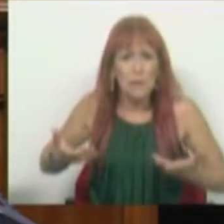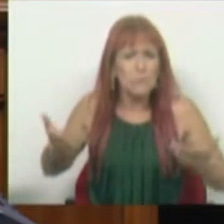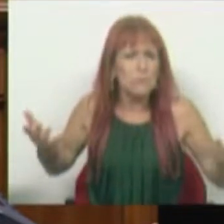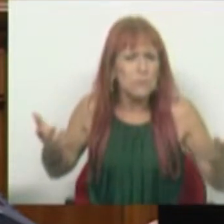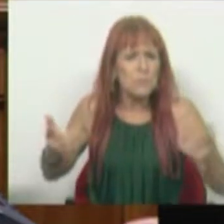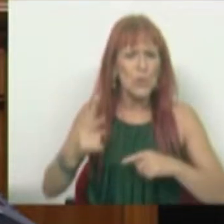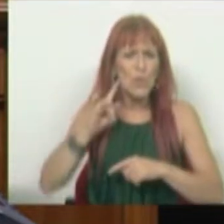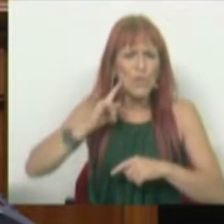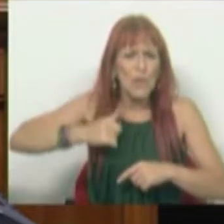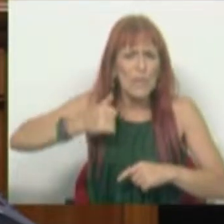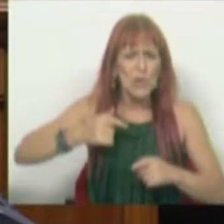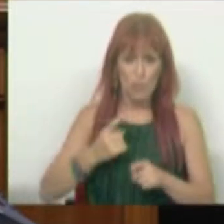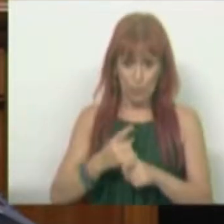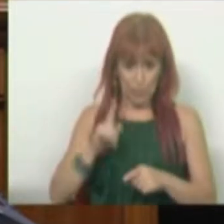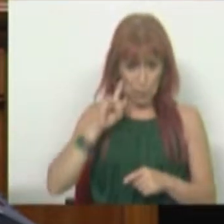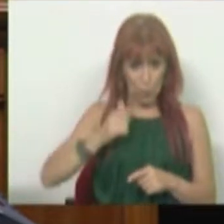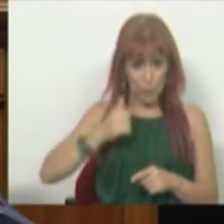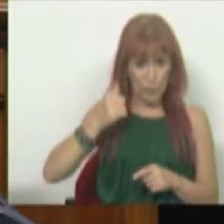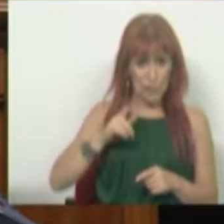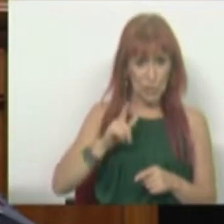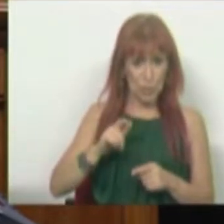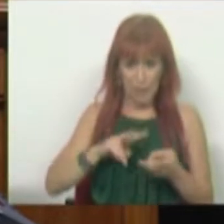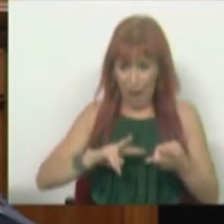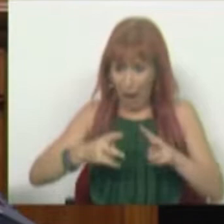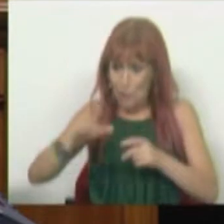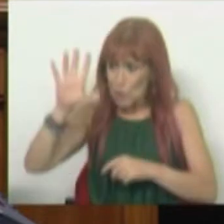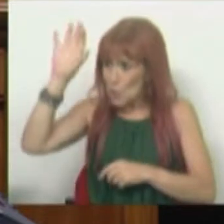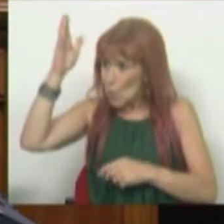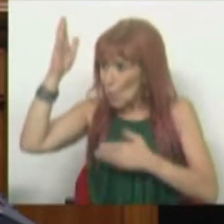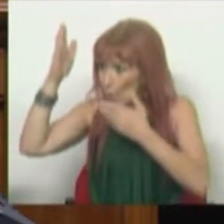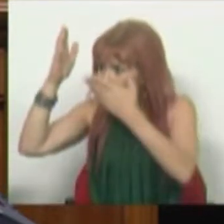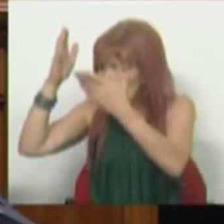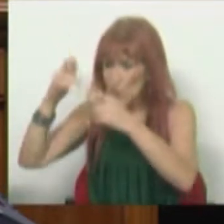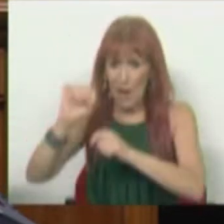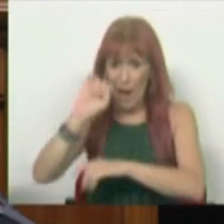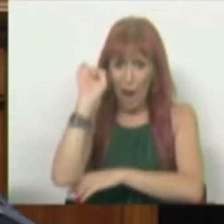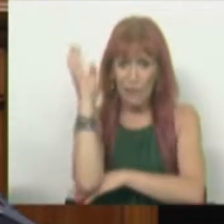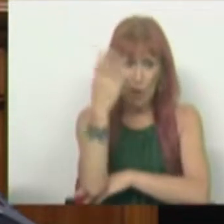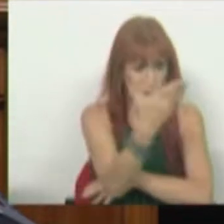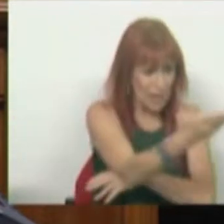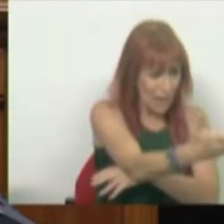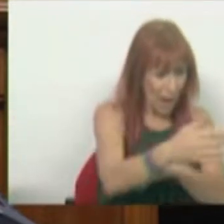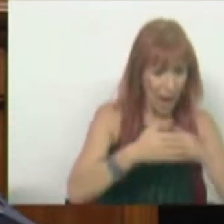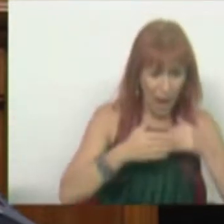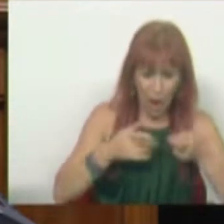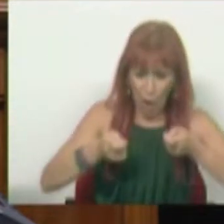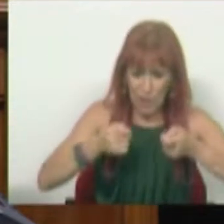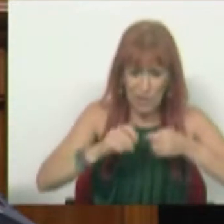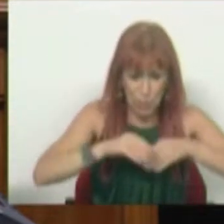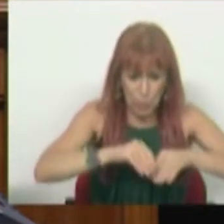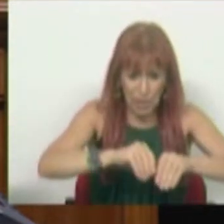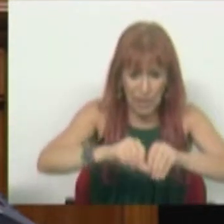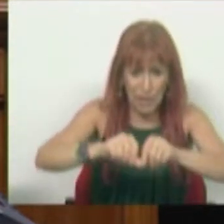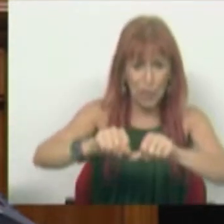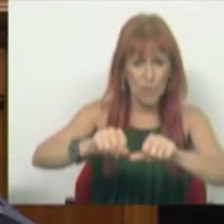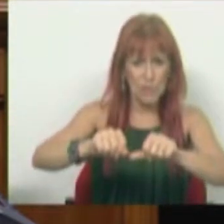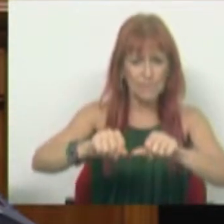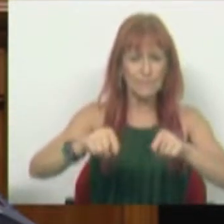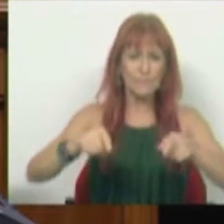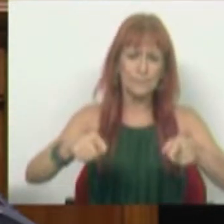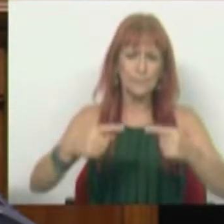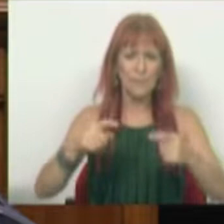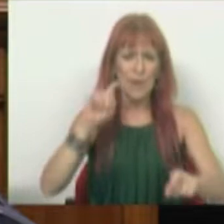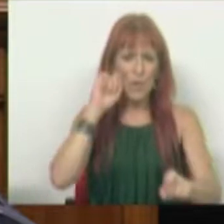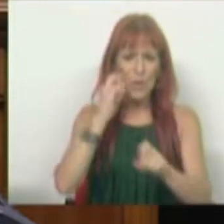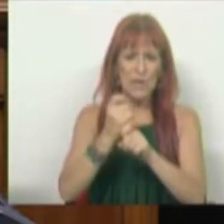no fundamental, porque o fundamental são as alterações climáticas, a floresta que temos, a organização do território. E desse ponto de vista, insisto